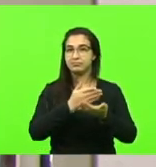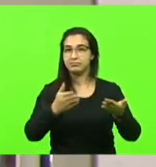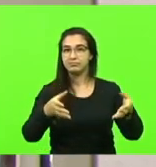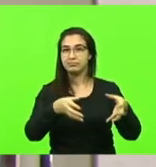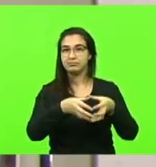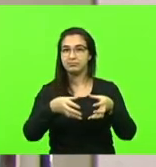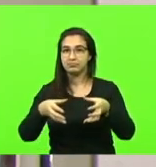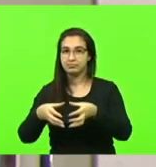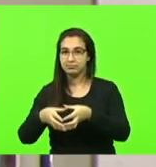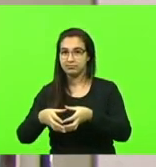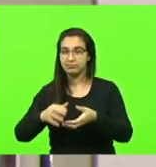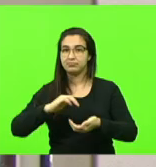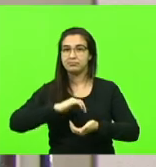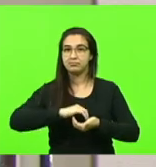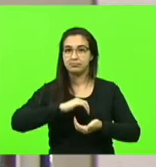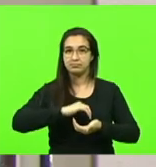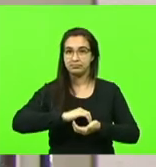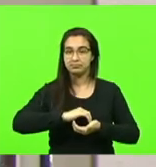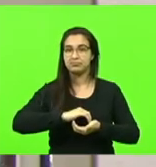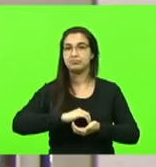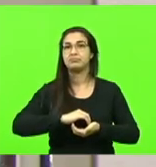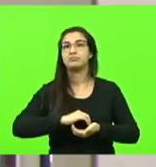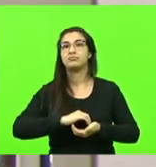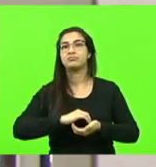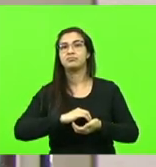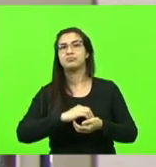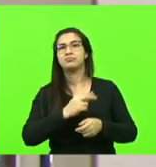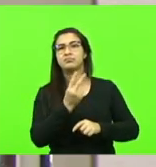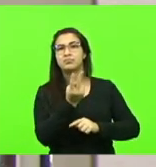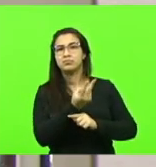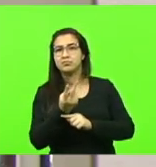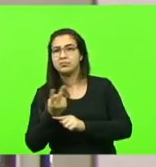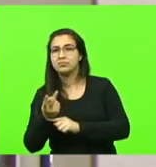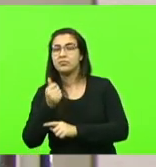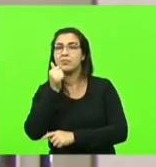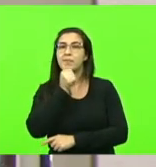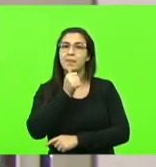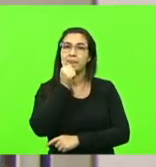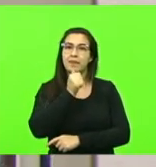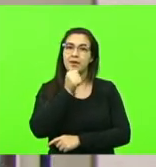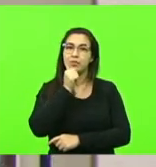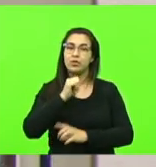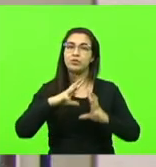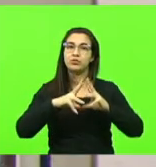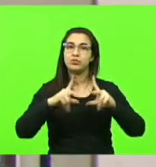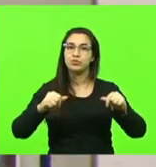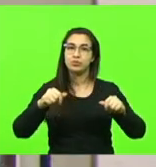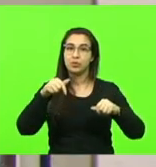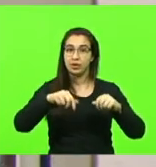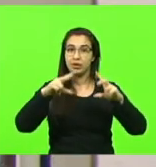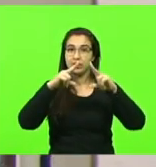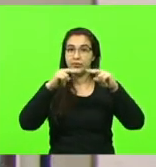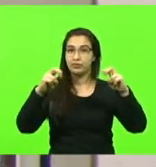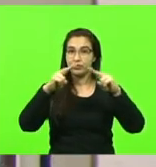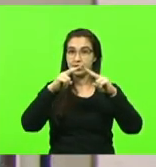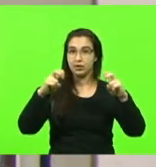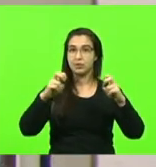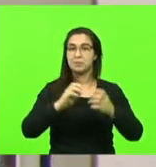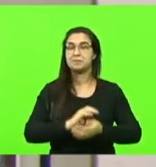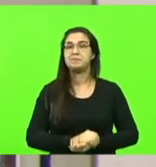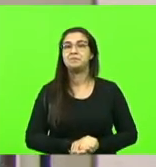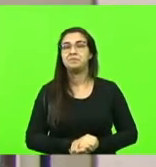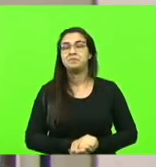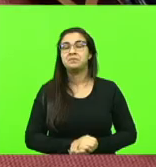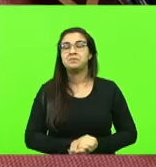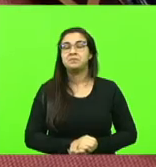Guarda Municipal de Florianópolis pela atuação de busca da idosa desaparecida na cidade de Florianópolis. Em discussão. Não havendo